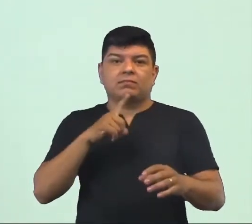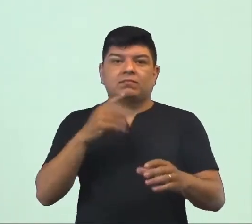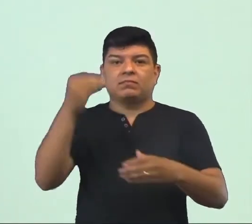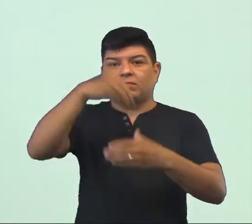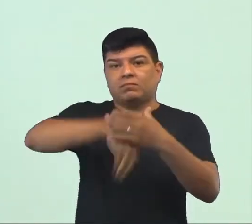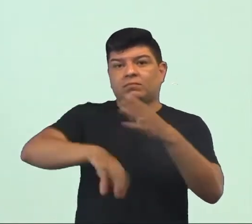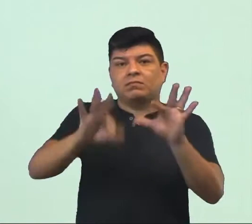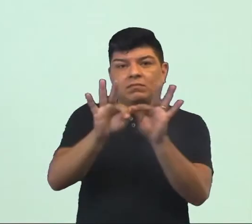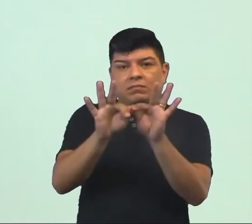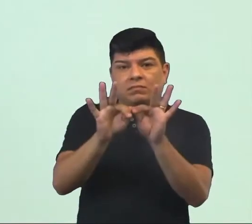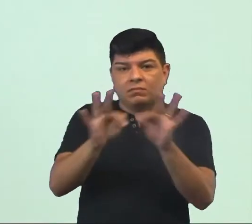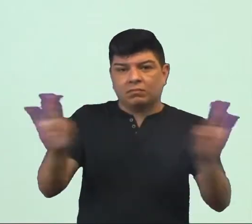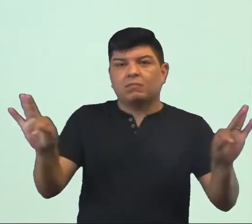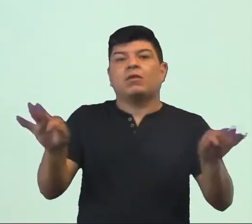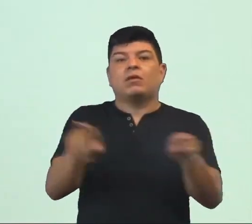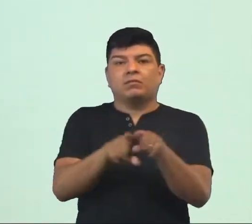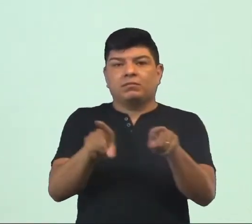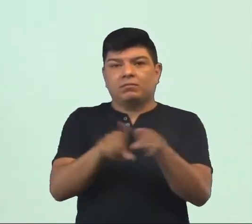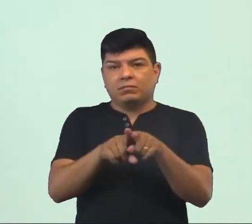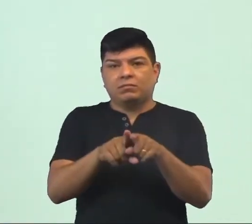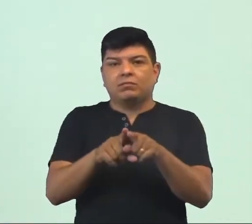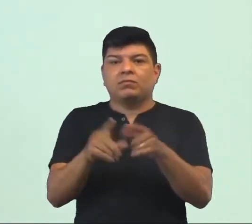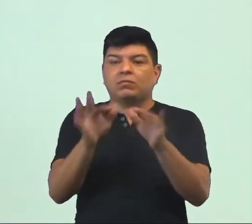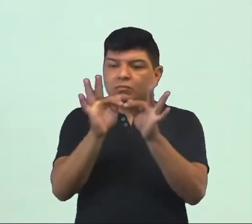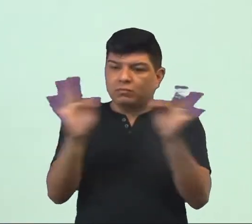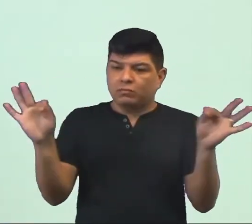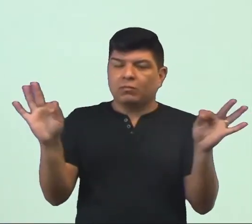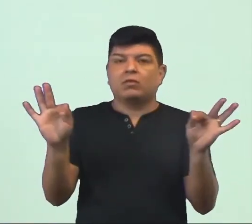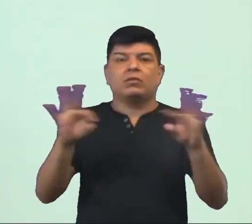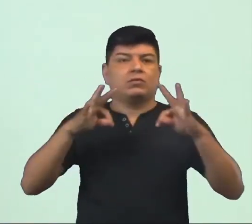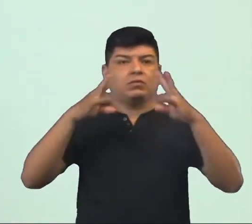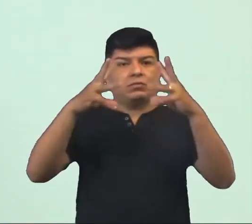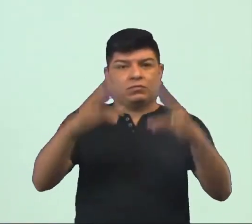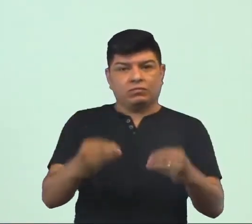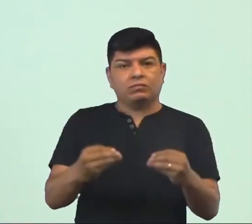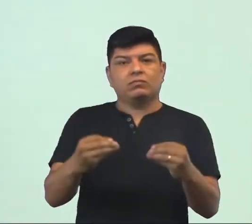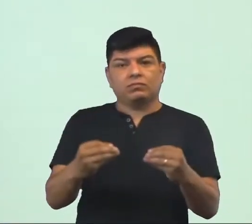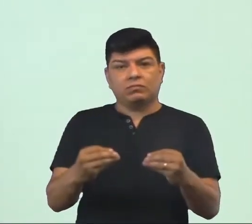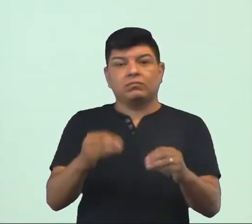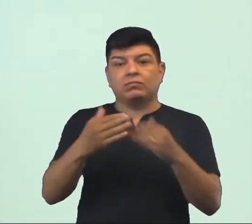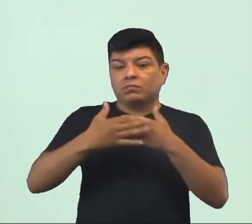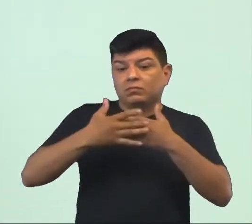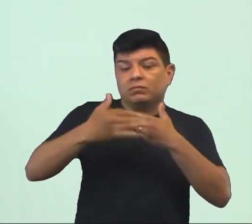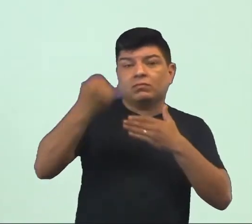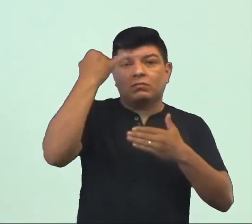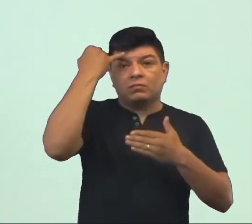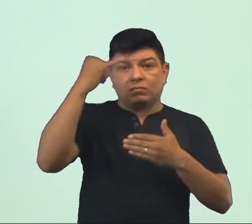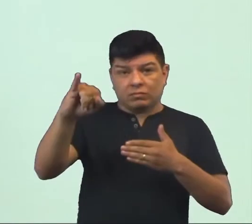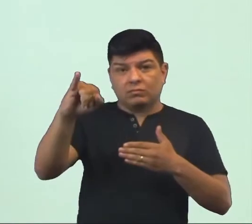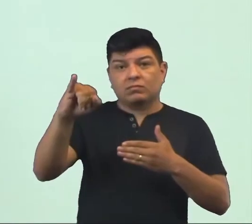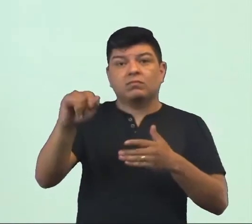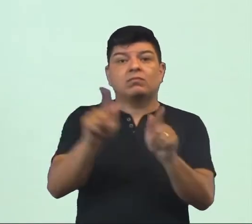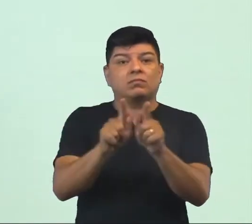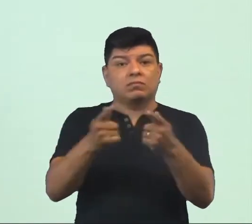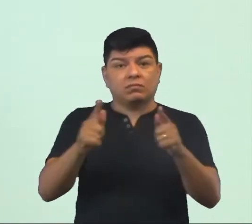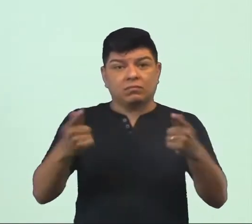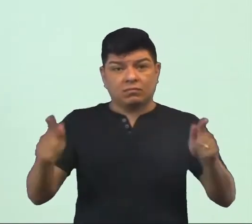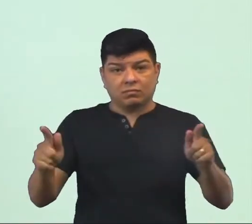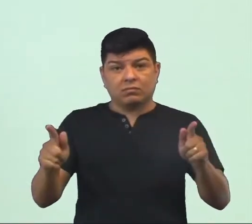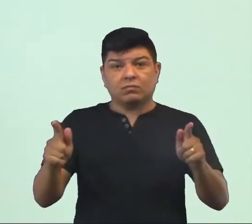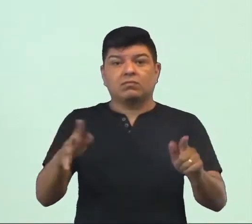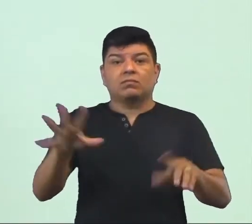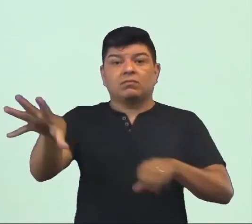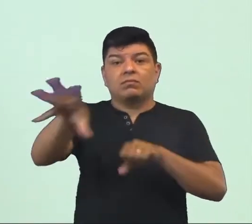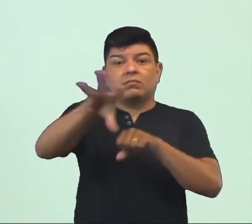de uma frase, de um período, de uma oração, né? E tudo isso parte dessa ideia da gramática, né,